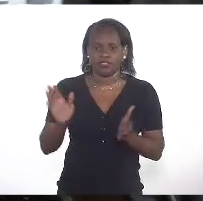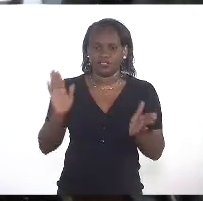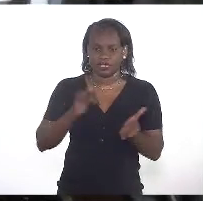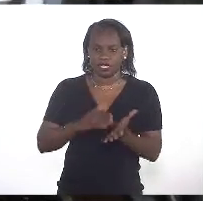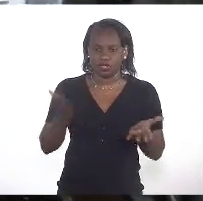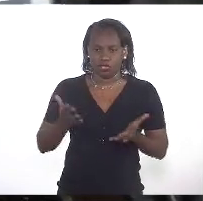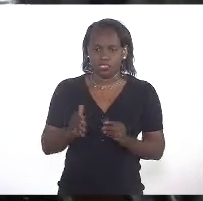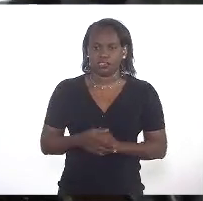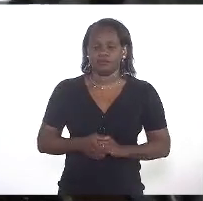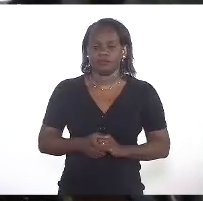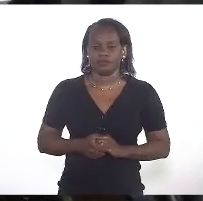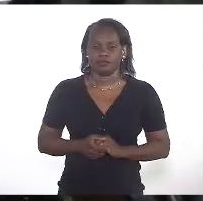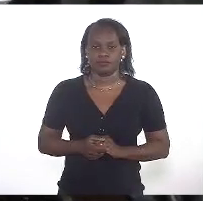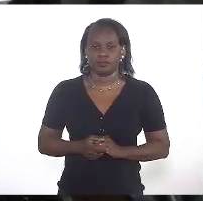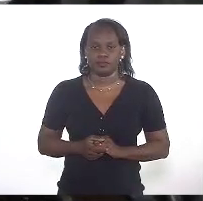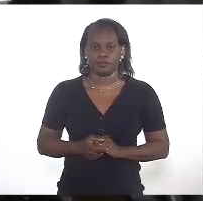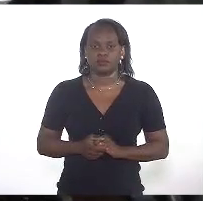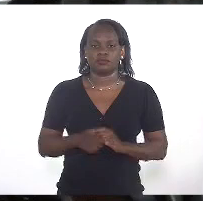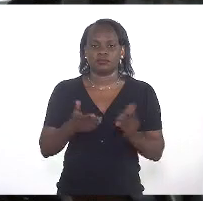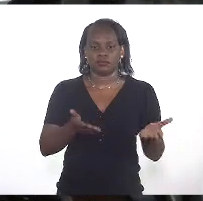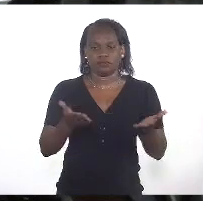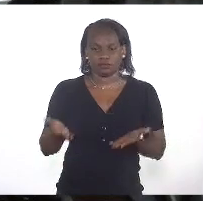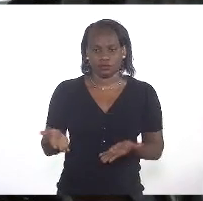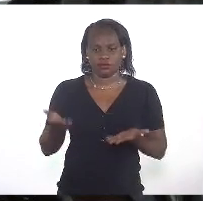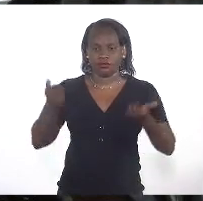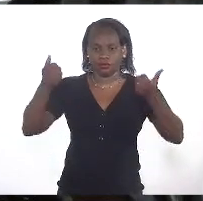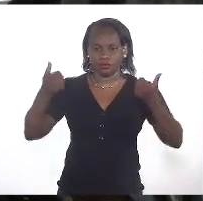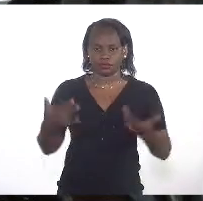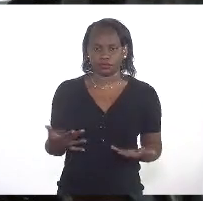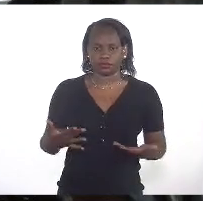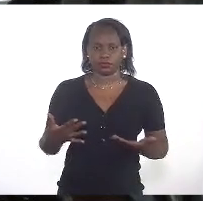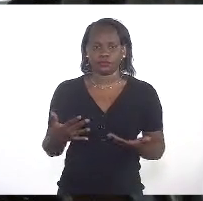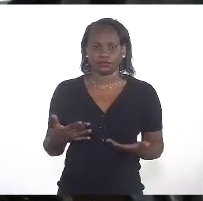final. Concedo agora a palavra